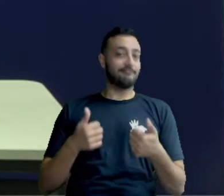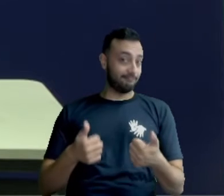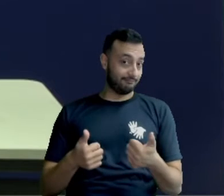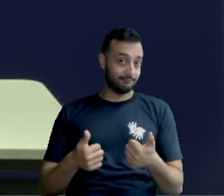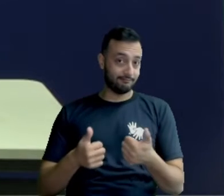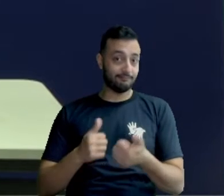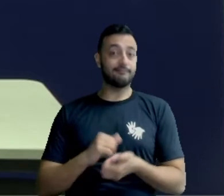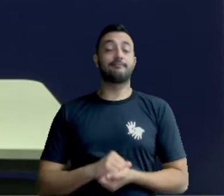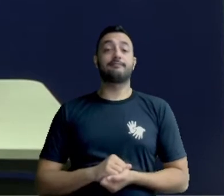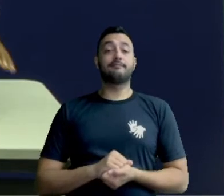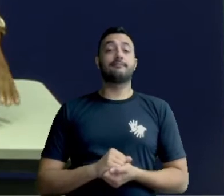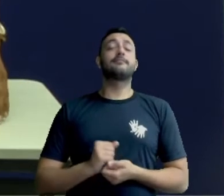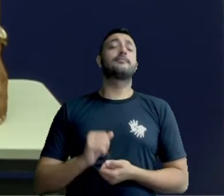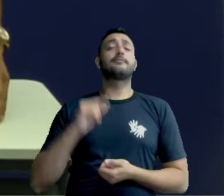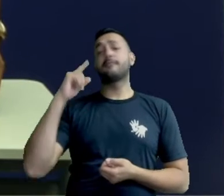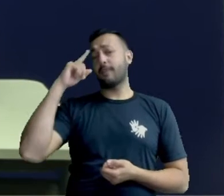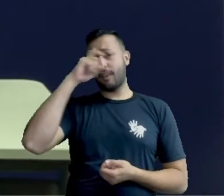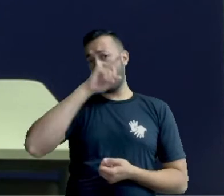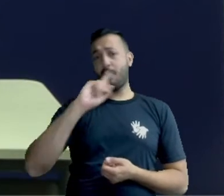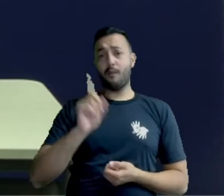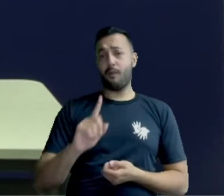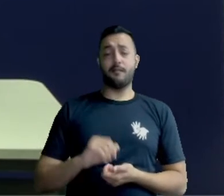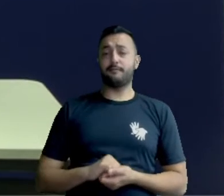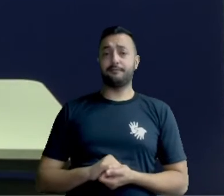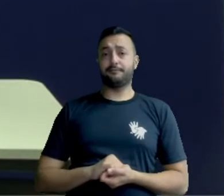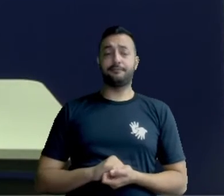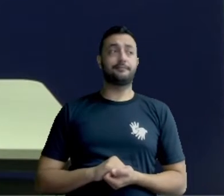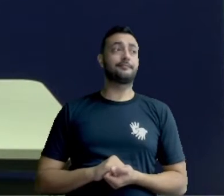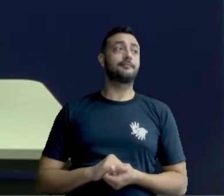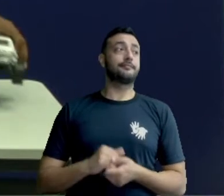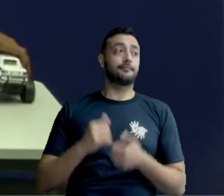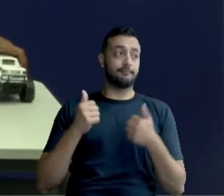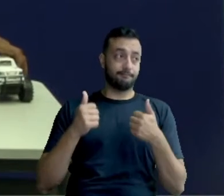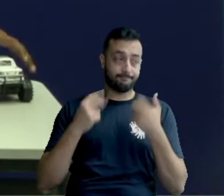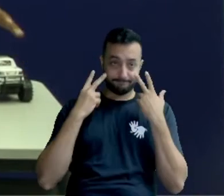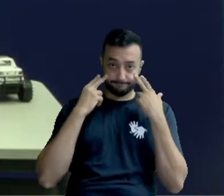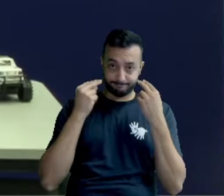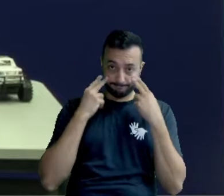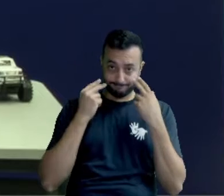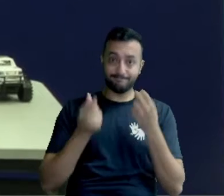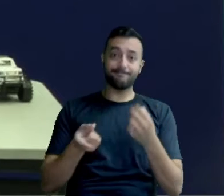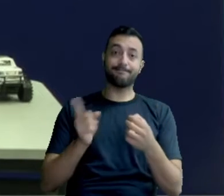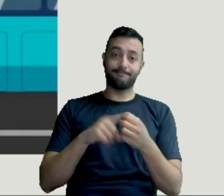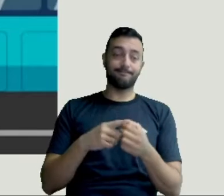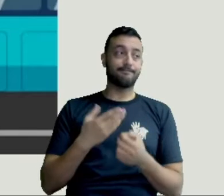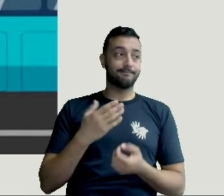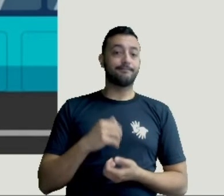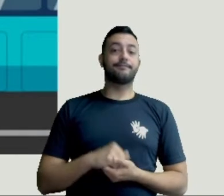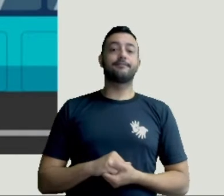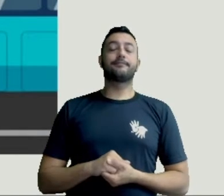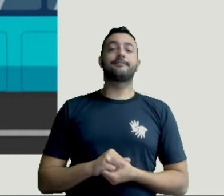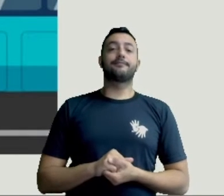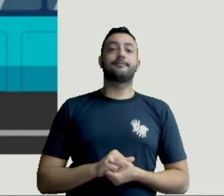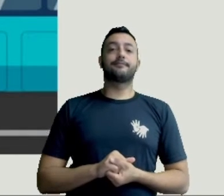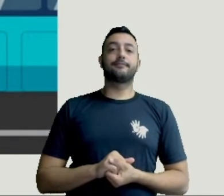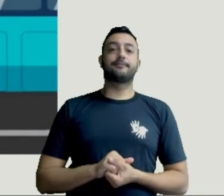Beleza até aí? Mas é difícil de entender. Tá bom? Tranquilo? Vamos voltar aqui para o slide. Bota